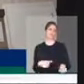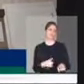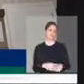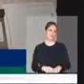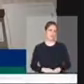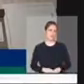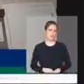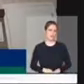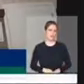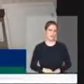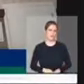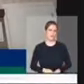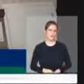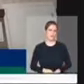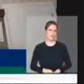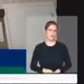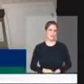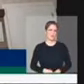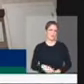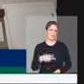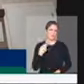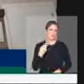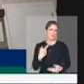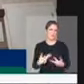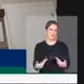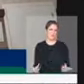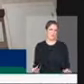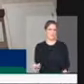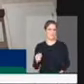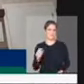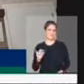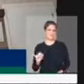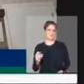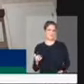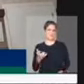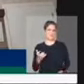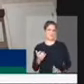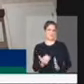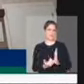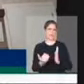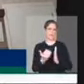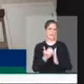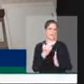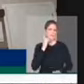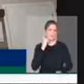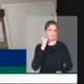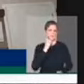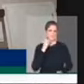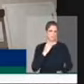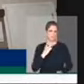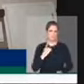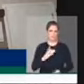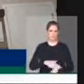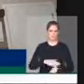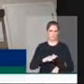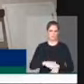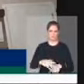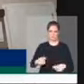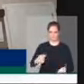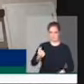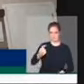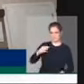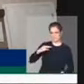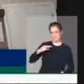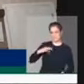se os deputados quiserem aprovar a prorrogação do mandato que lhe tire dos seus salários então provocação